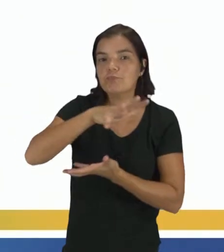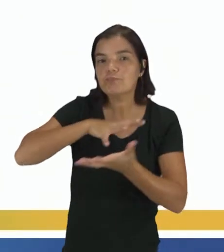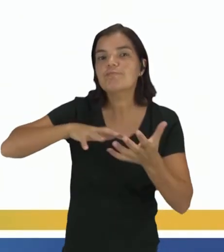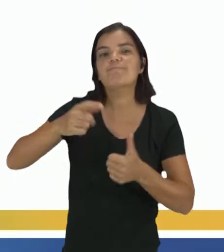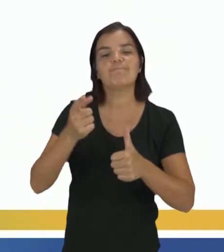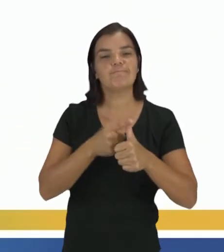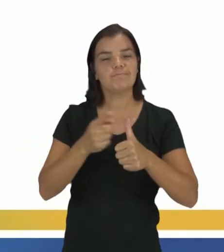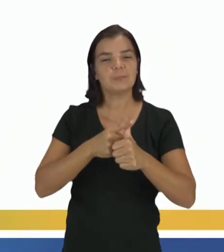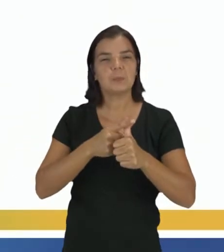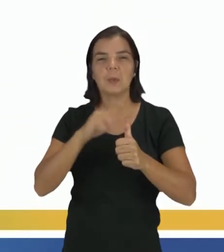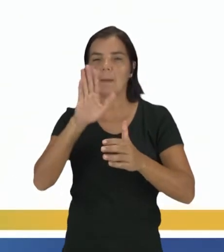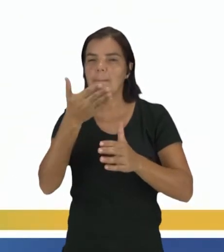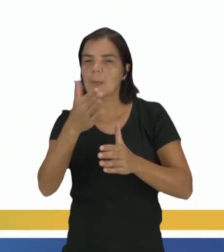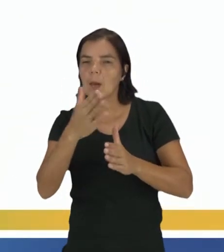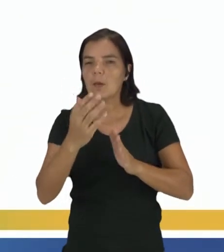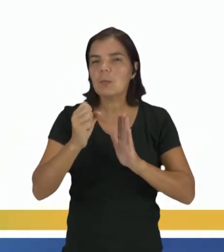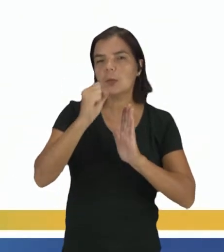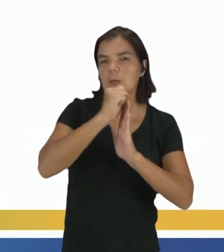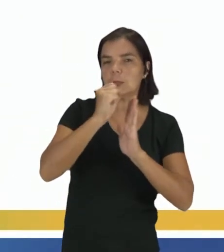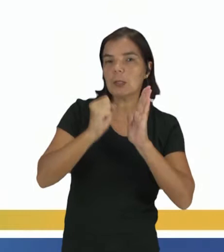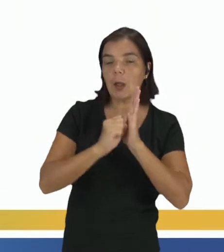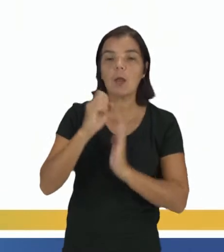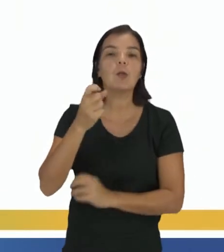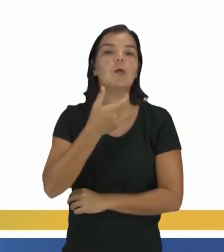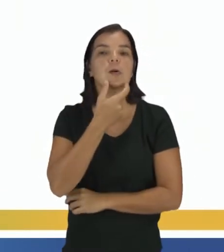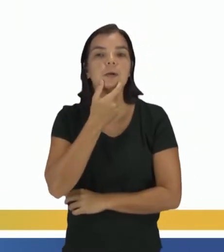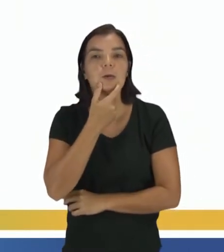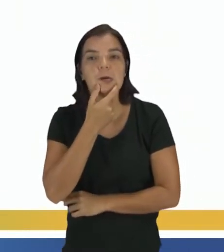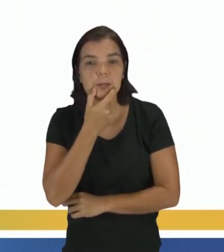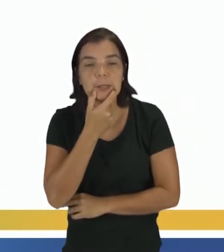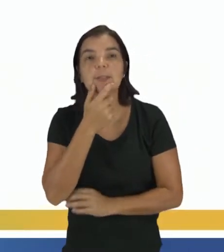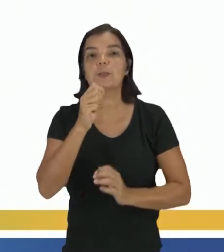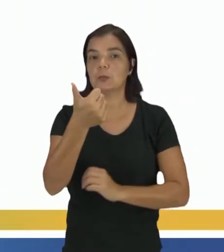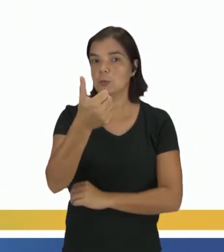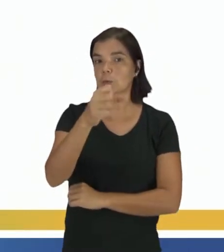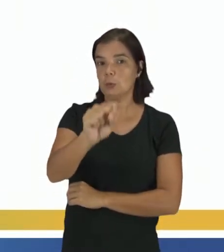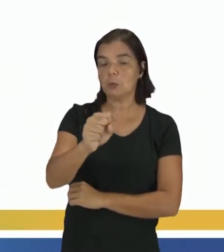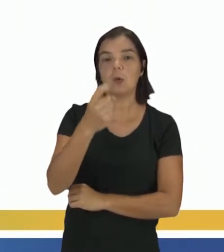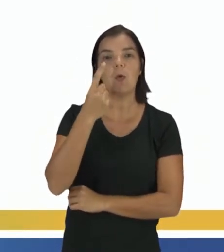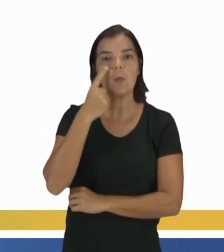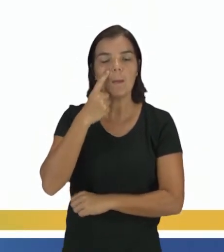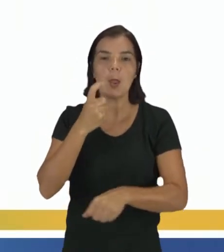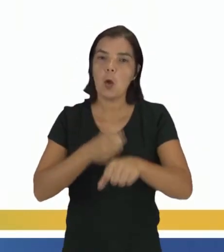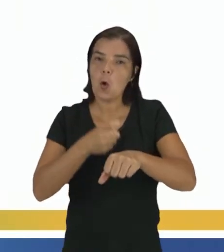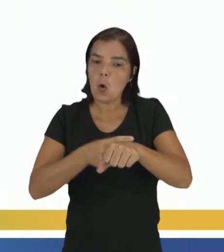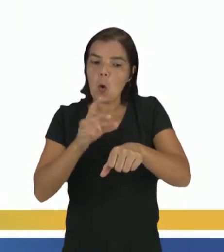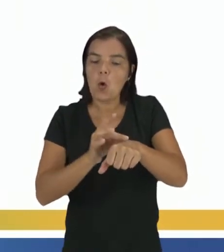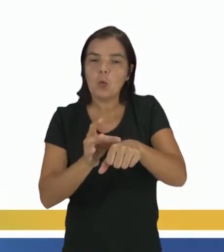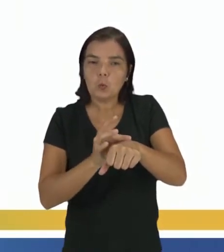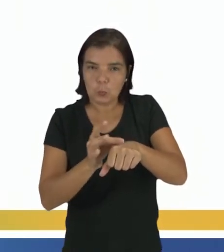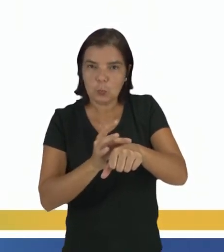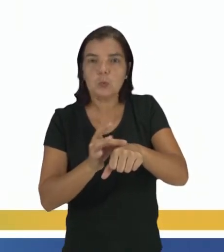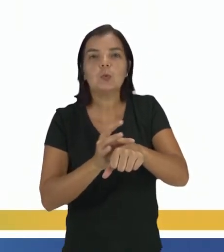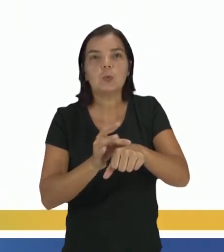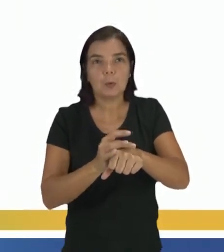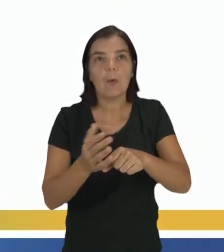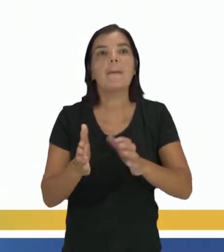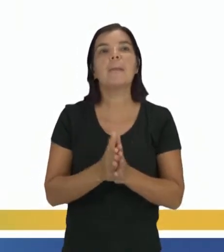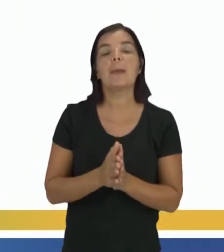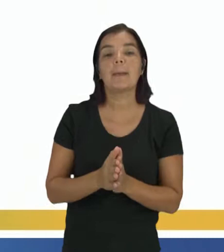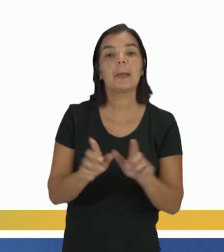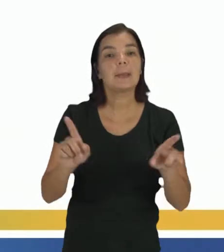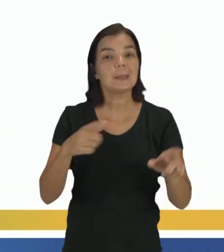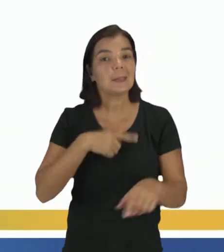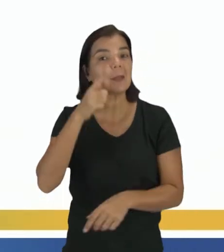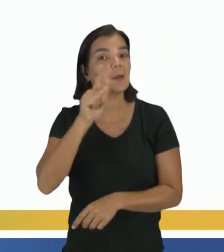que ela começa ali na Inglaterra, no século XVIII, e ela é marcada pelo carvão mineral, como um combustível base para